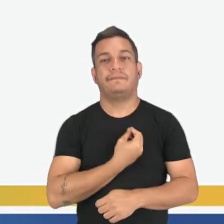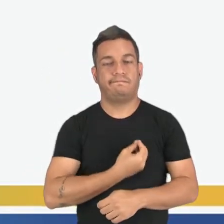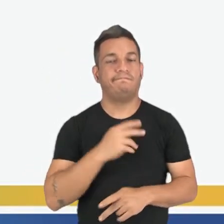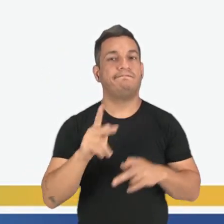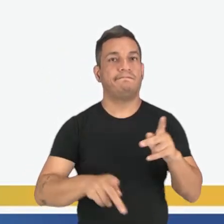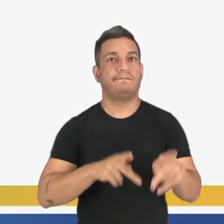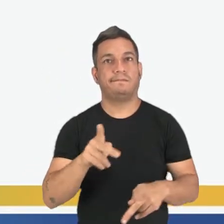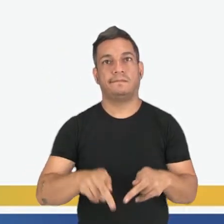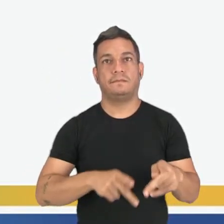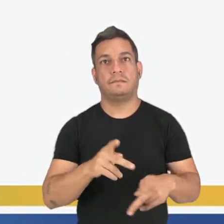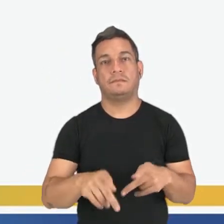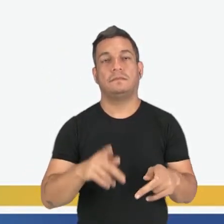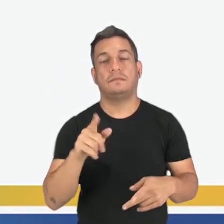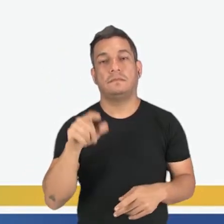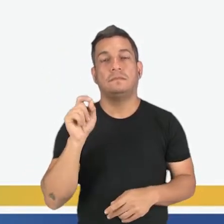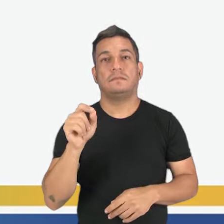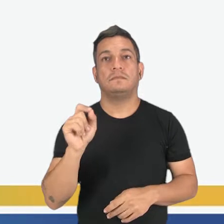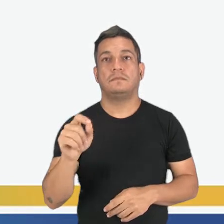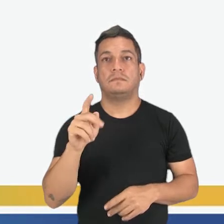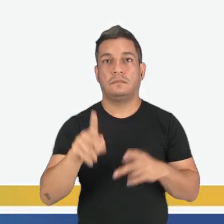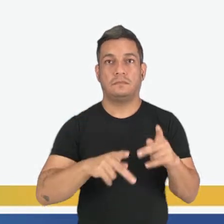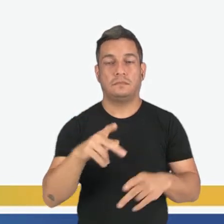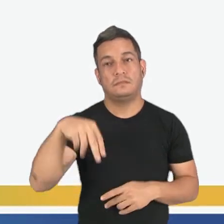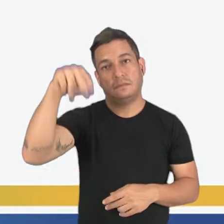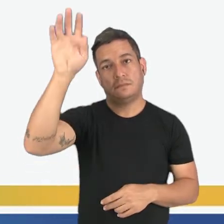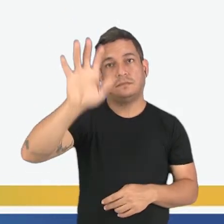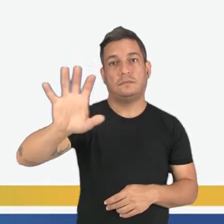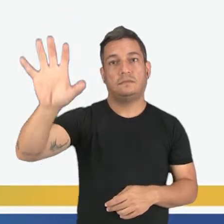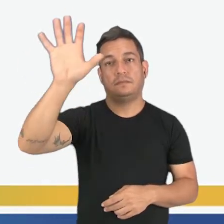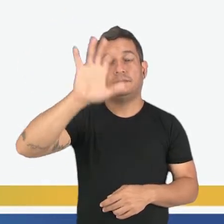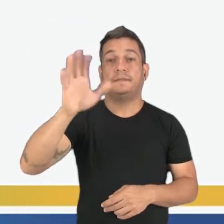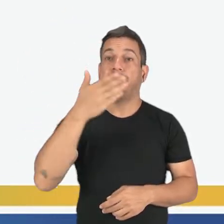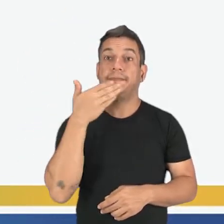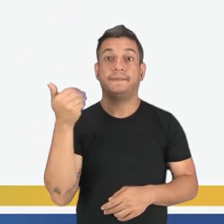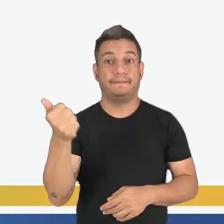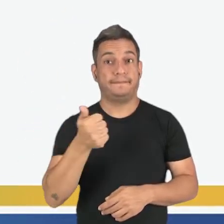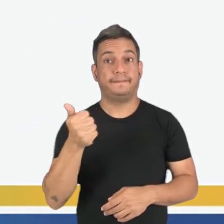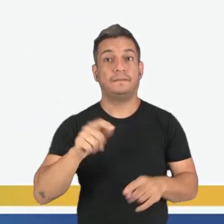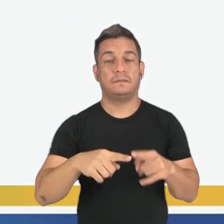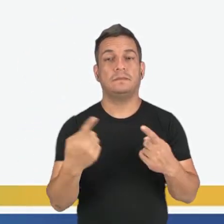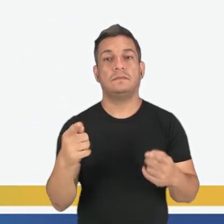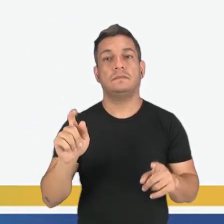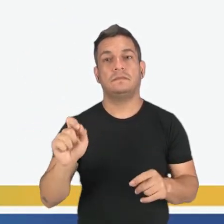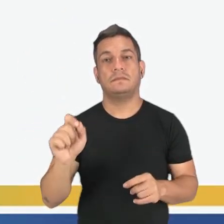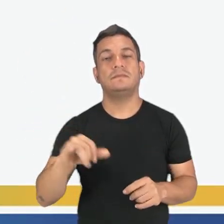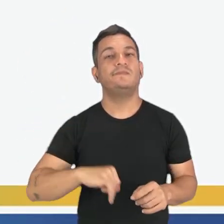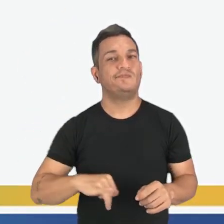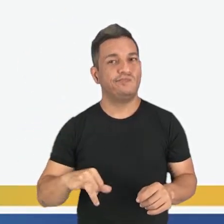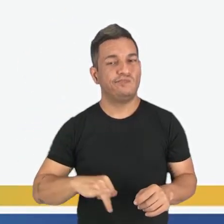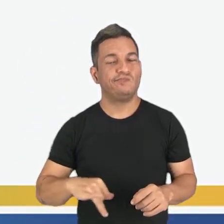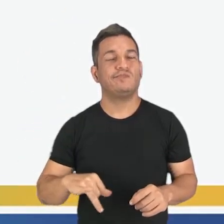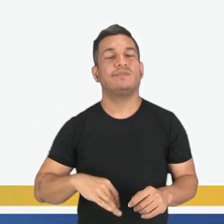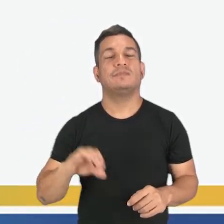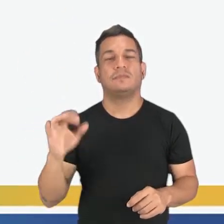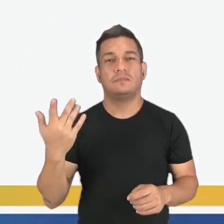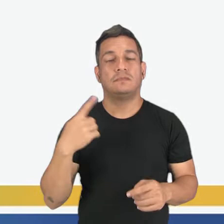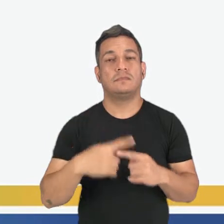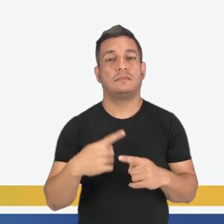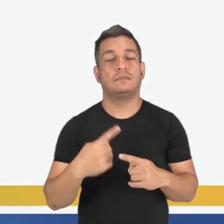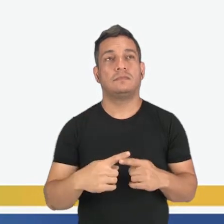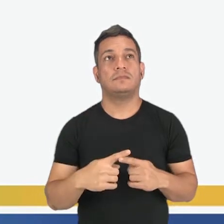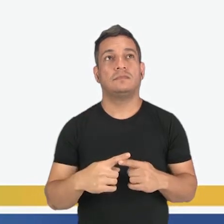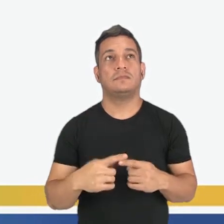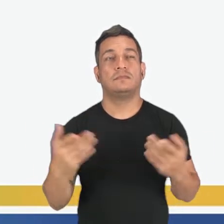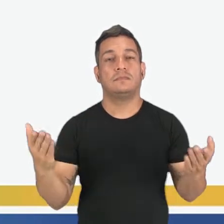população. É o caso da população do Nordeste. Está melhorando, mas eles ainda sofrem muito, né?